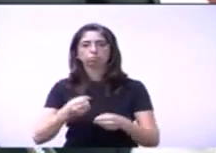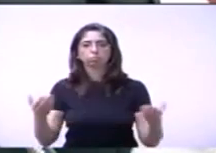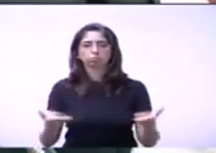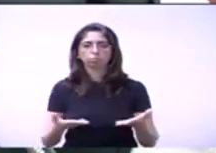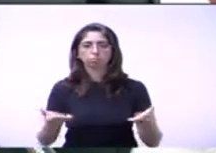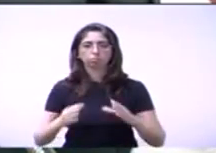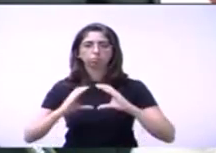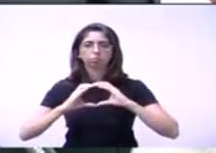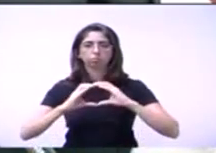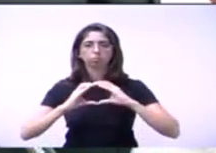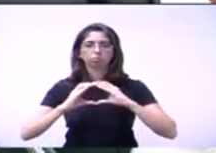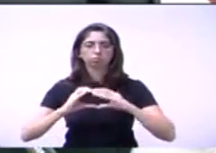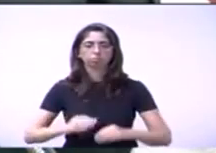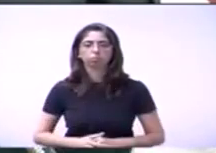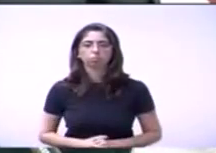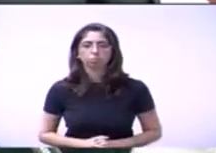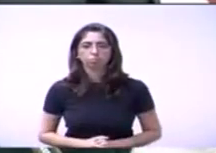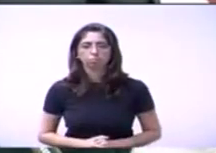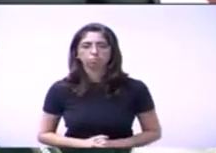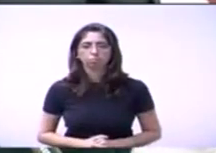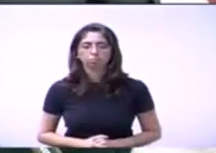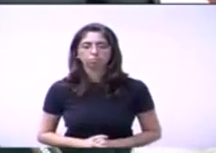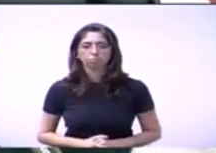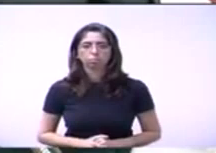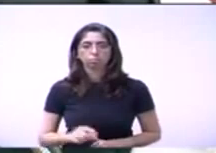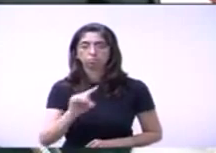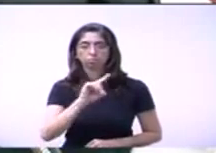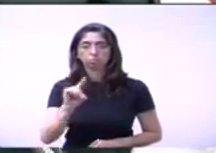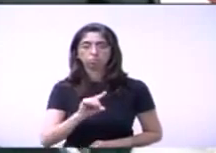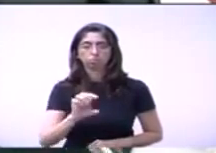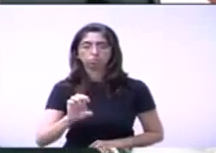Vereador José Carlos Coco da Silva. Zé Coco.